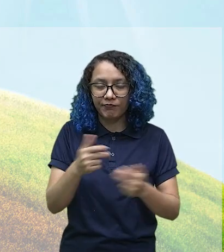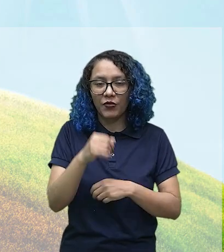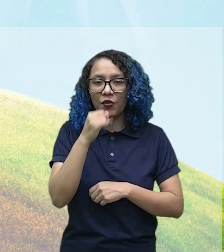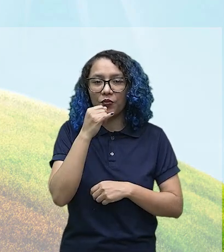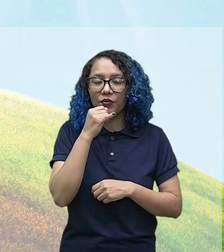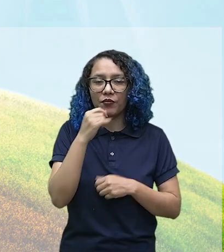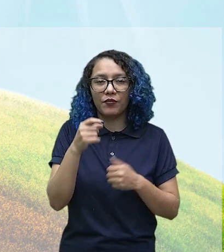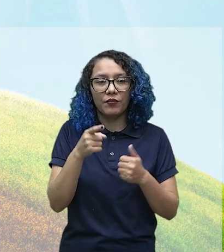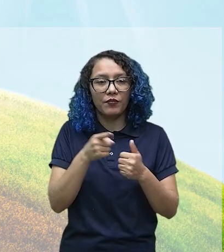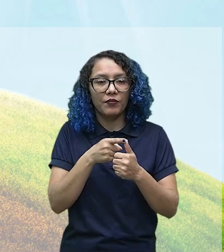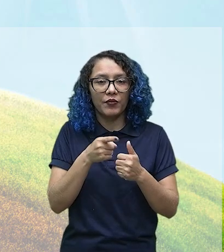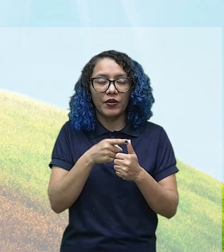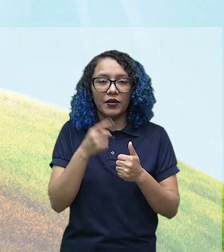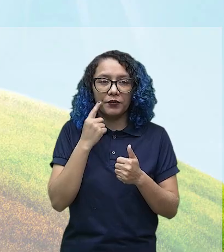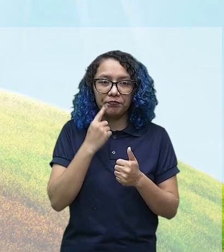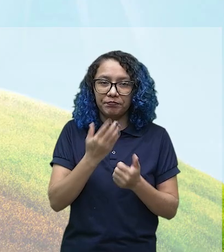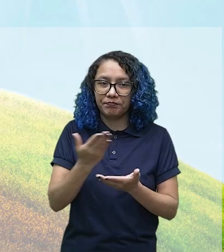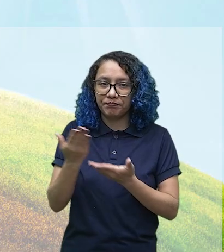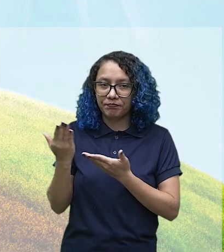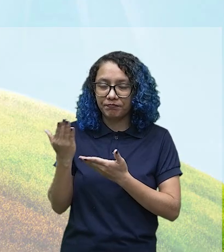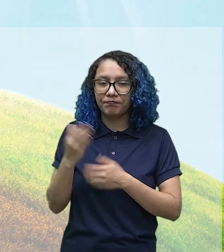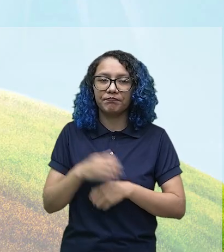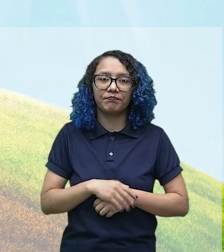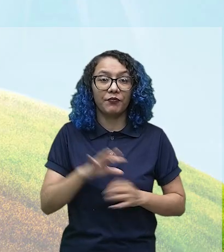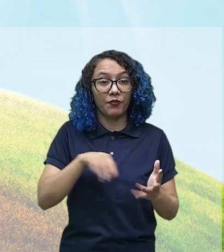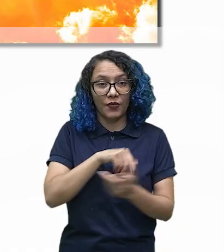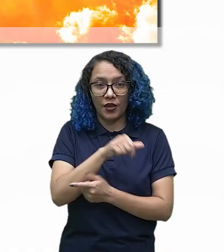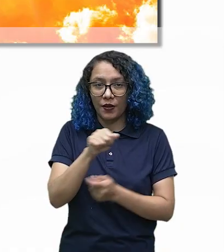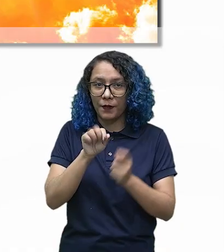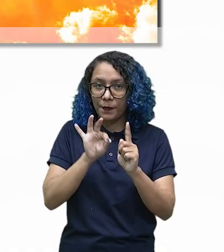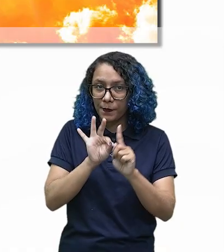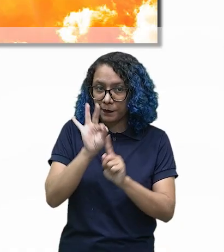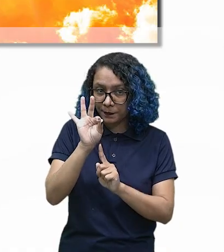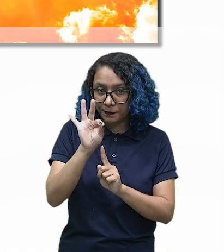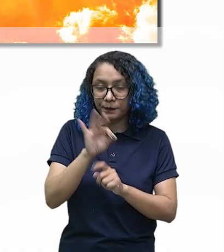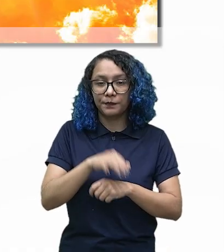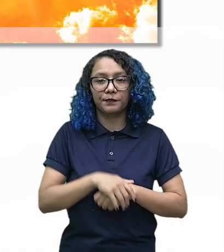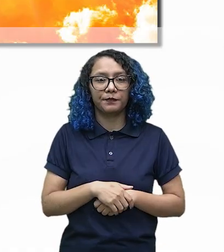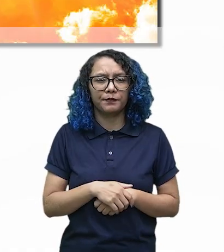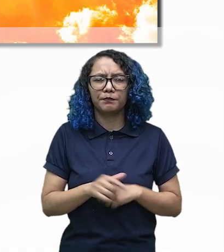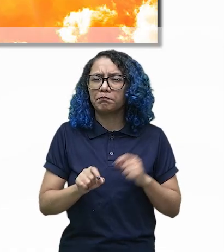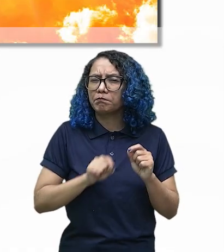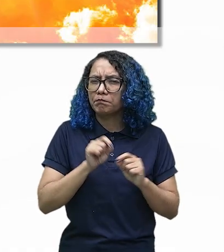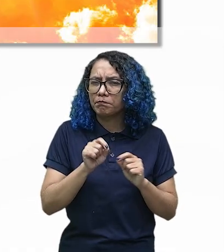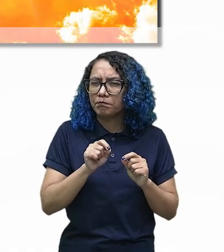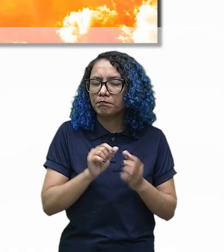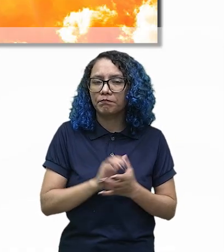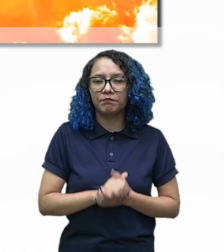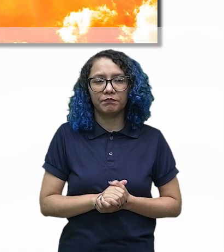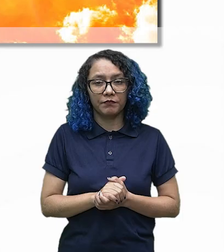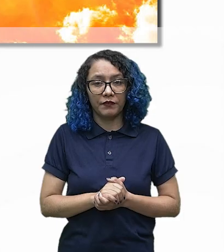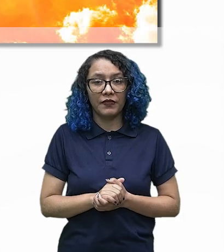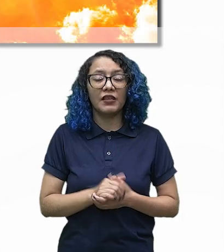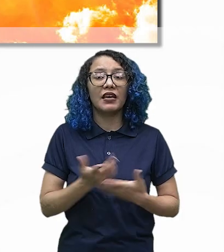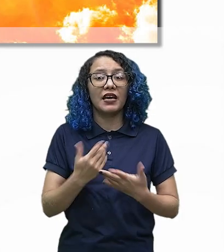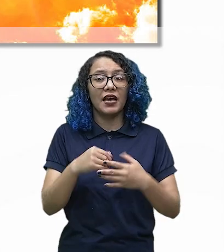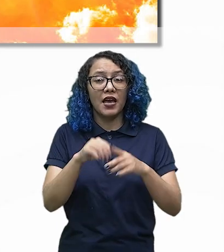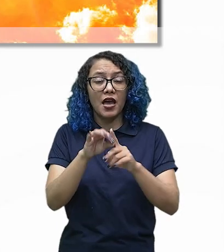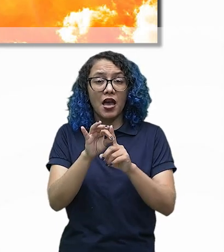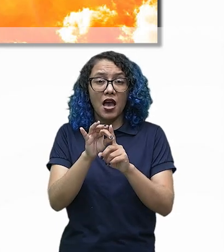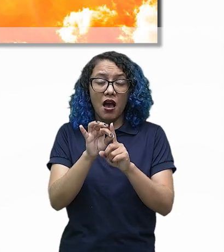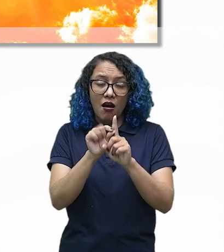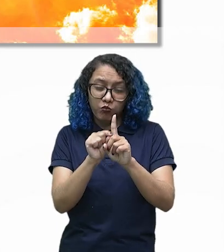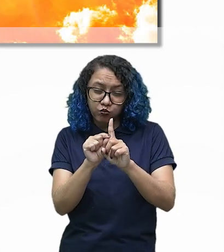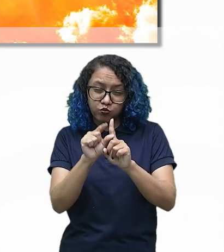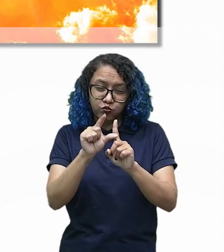eventos que ocorrem. O primeiro deles é o aquecimento global. O aquecimento global, vejam, que é o